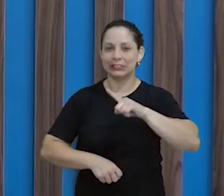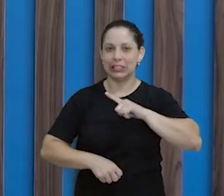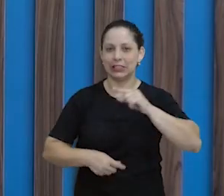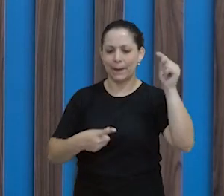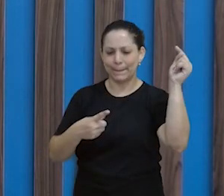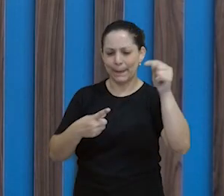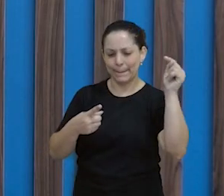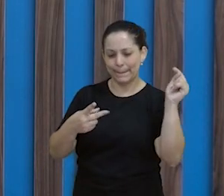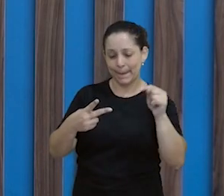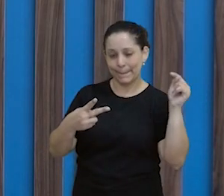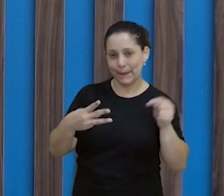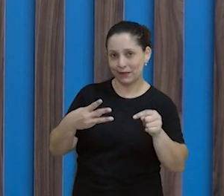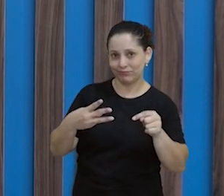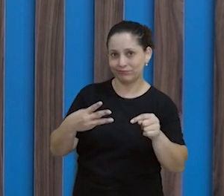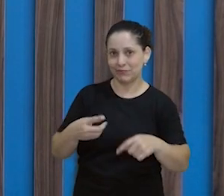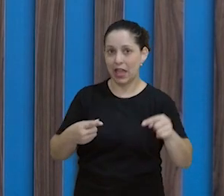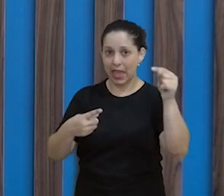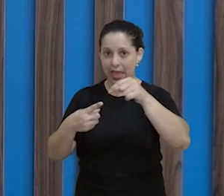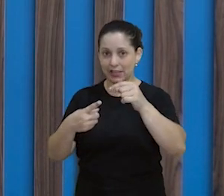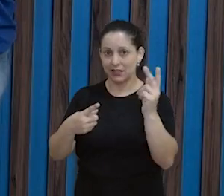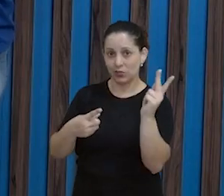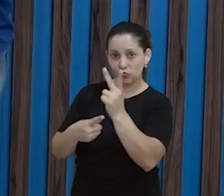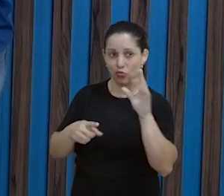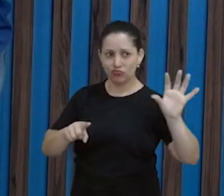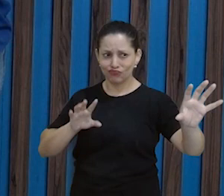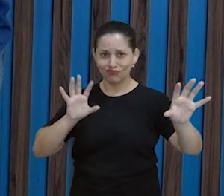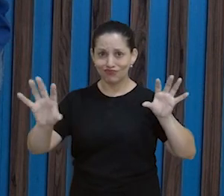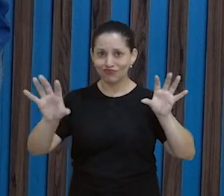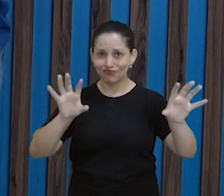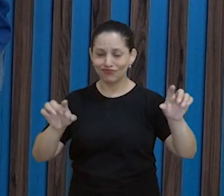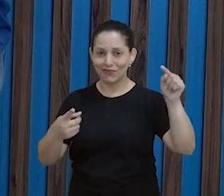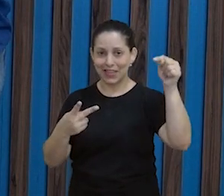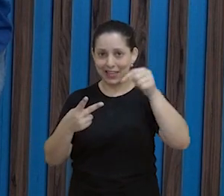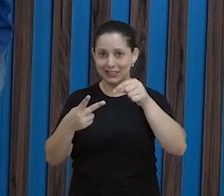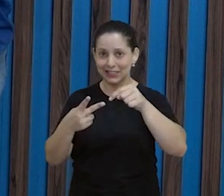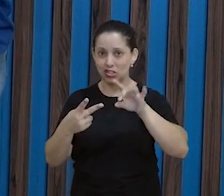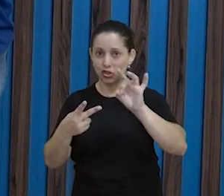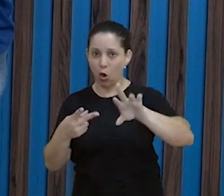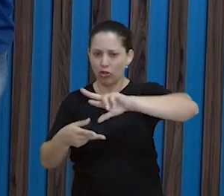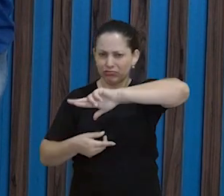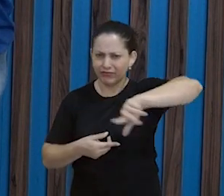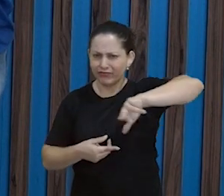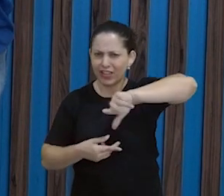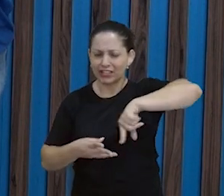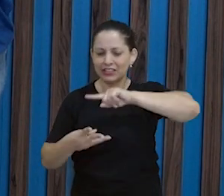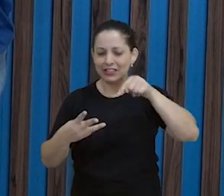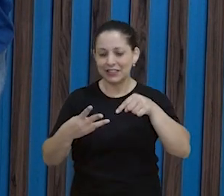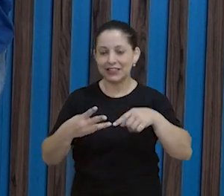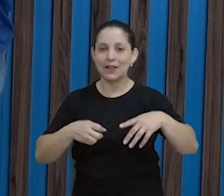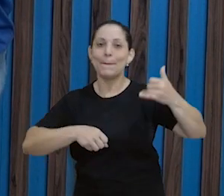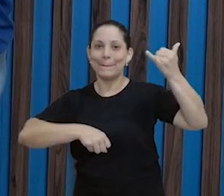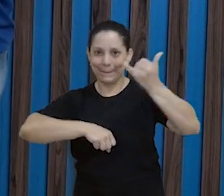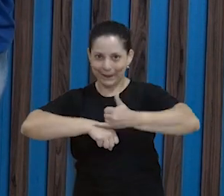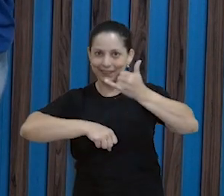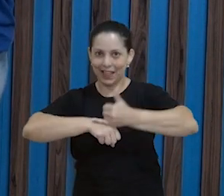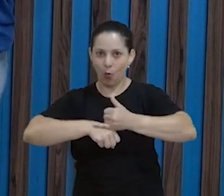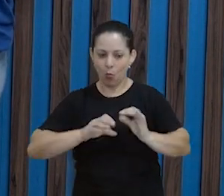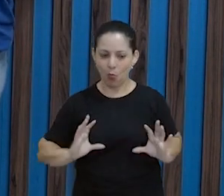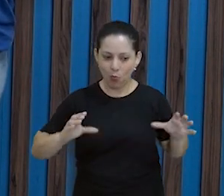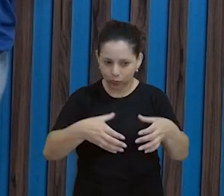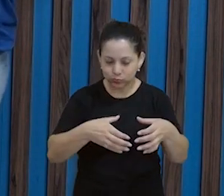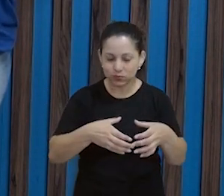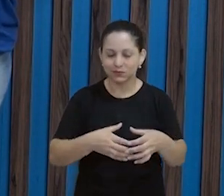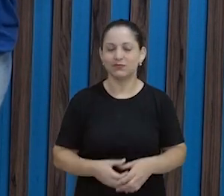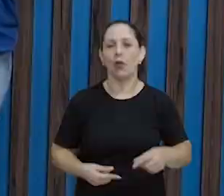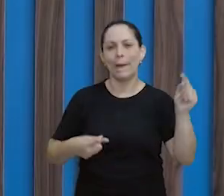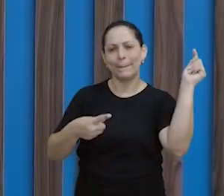uma é entre metal e ametal, a outra é entre ametais, e a outra, a terceira, né, entre metais. Então tá